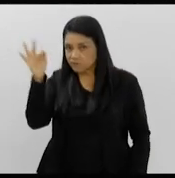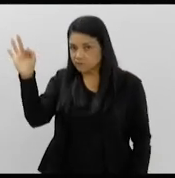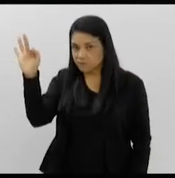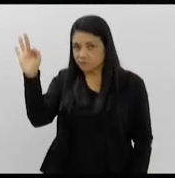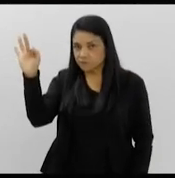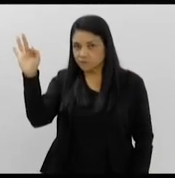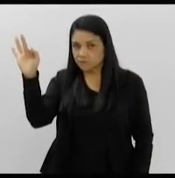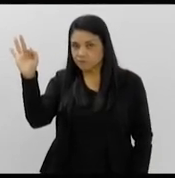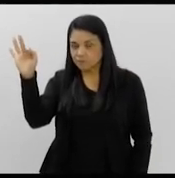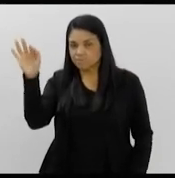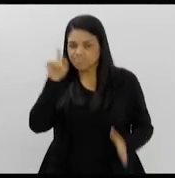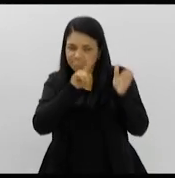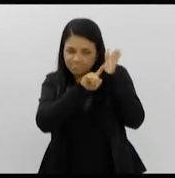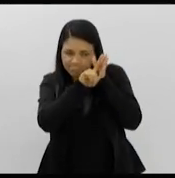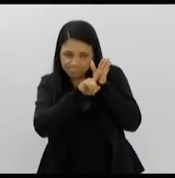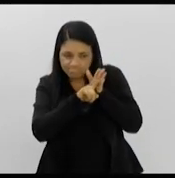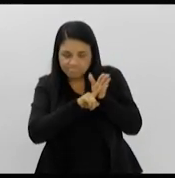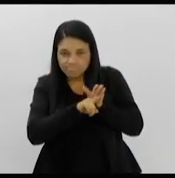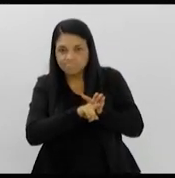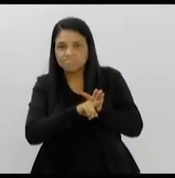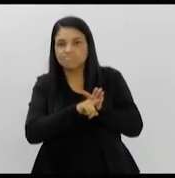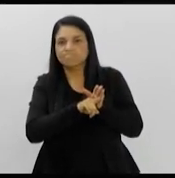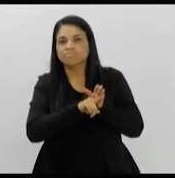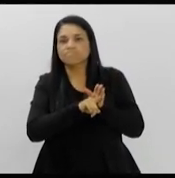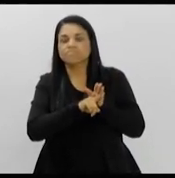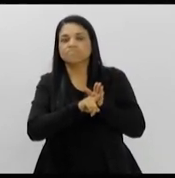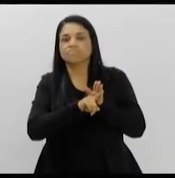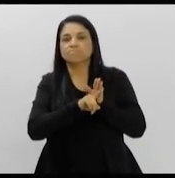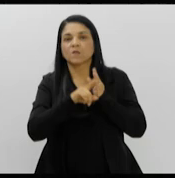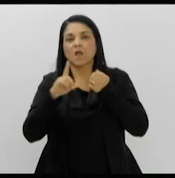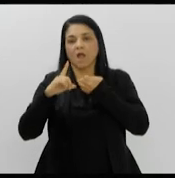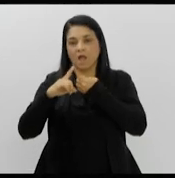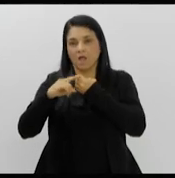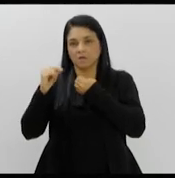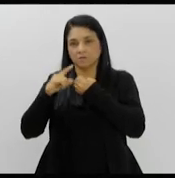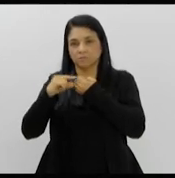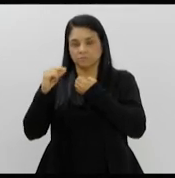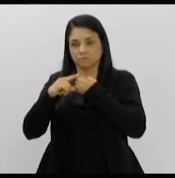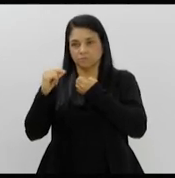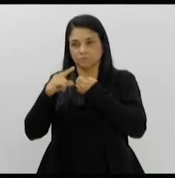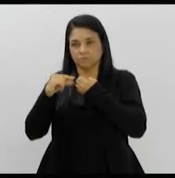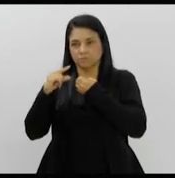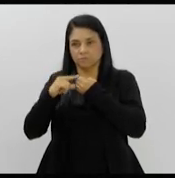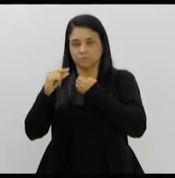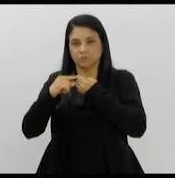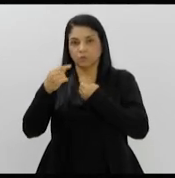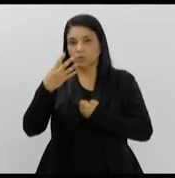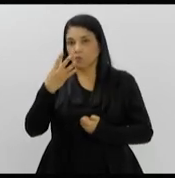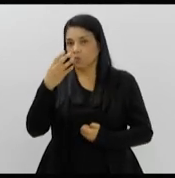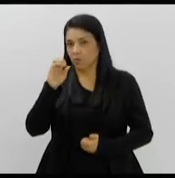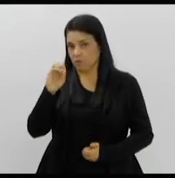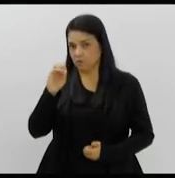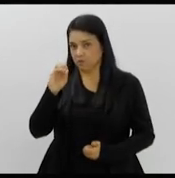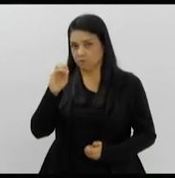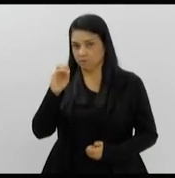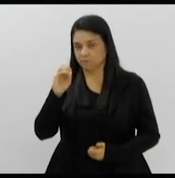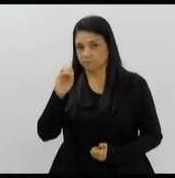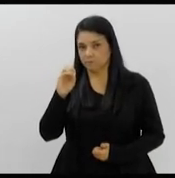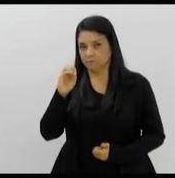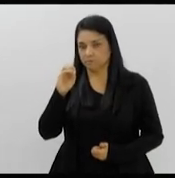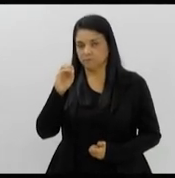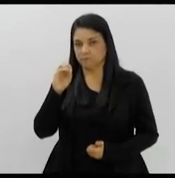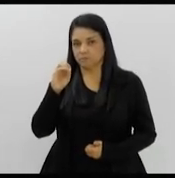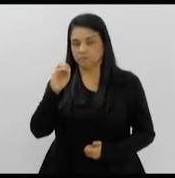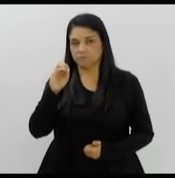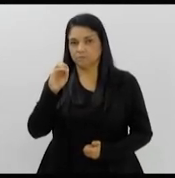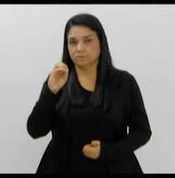Federal no seu artigo 40 no seu